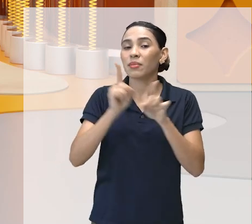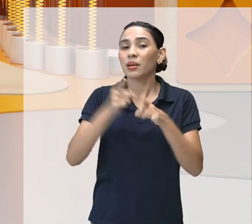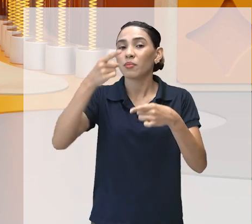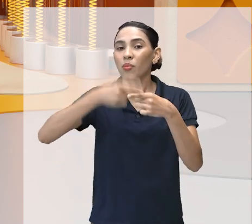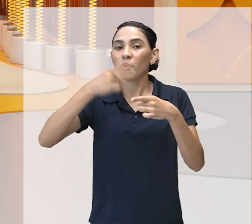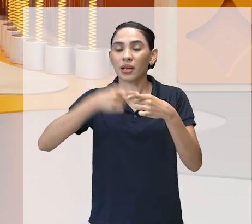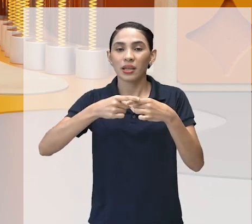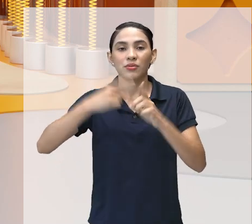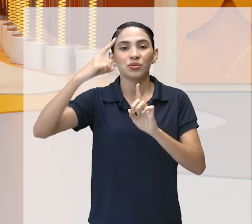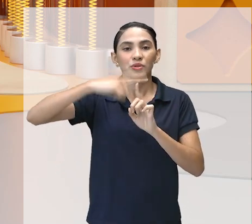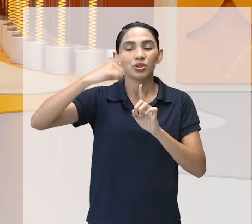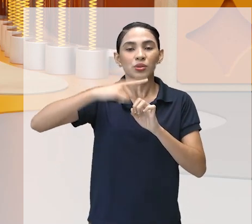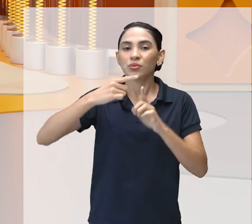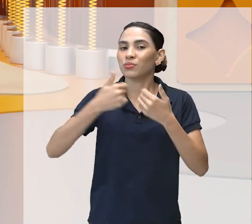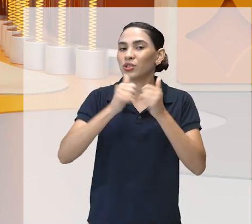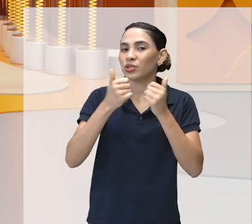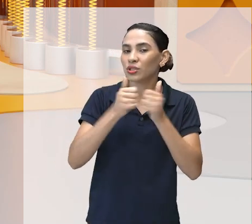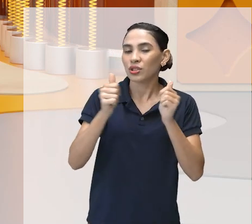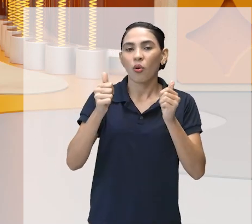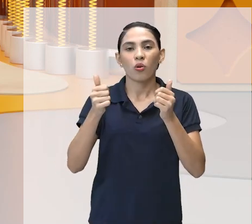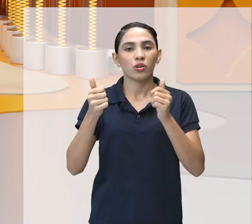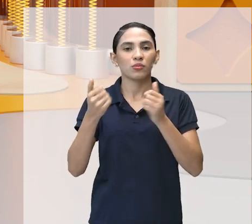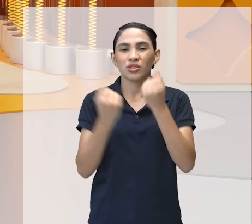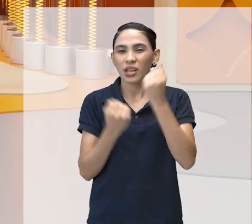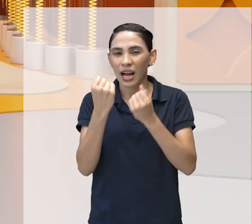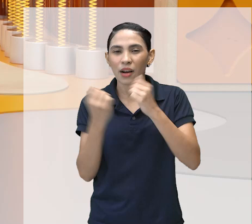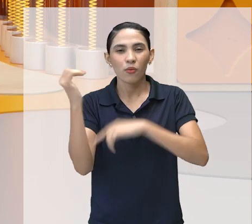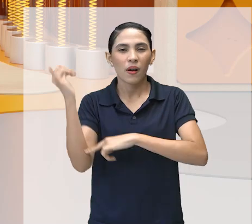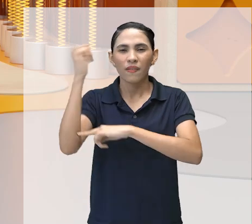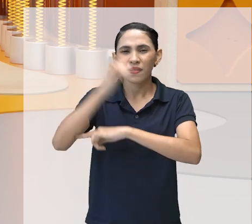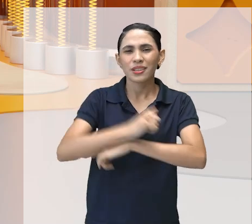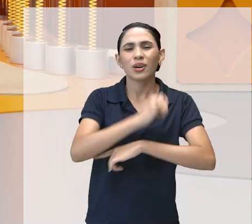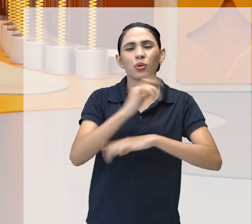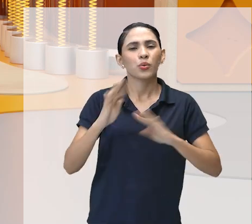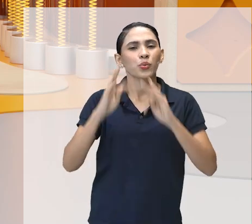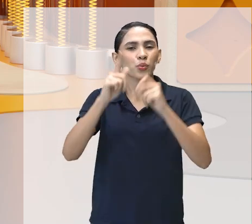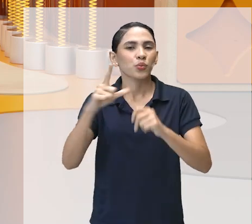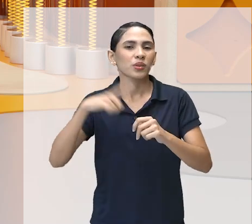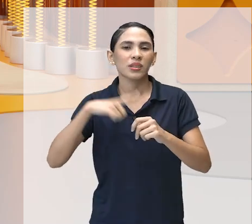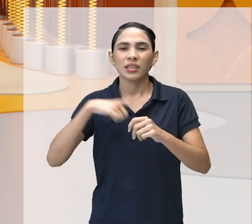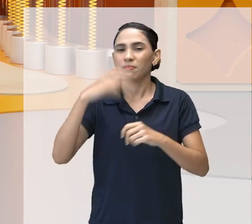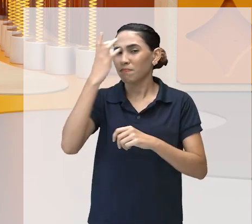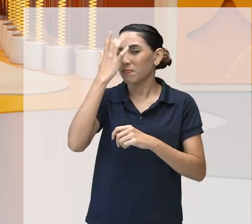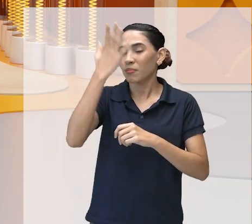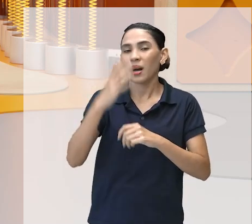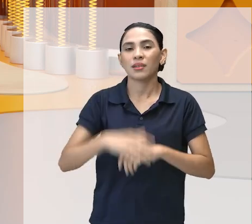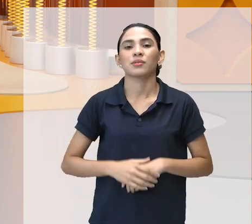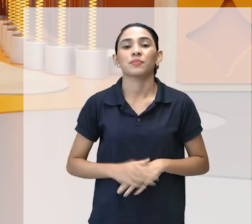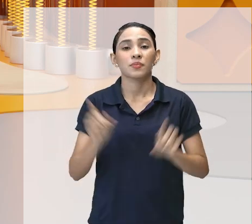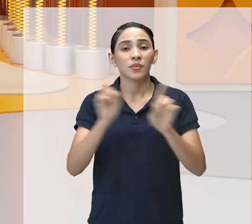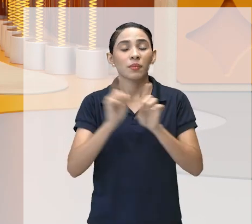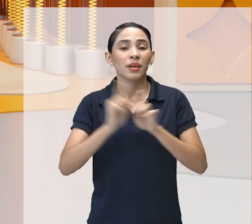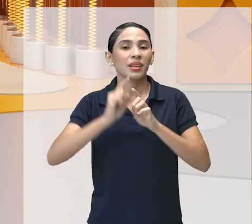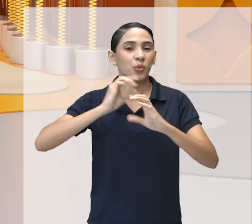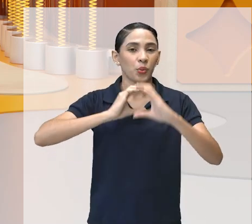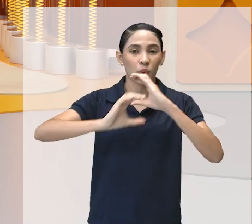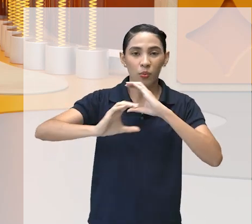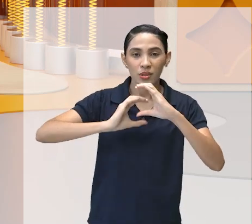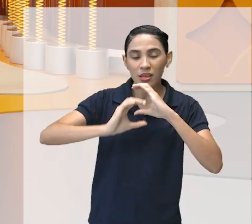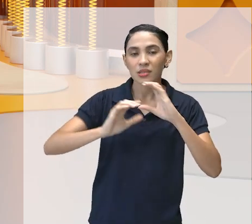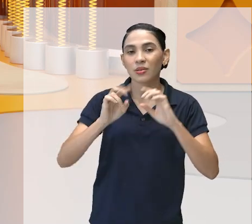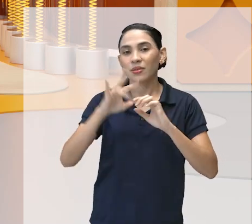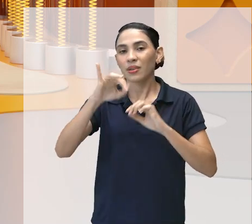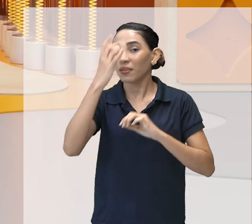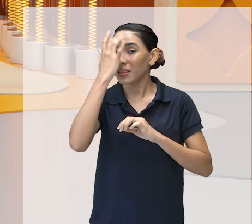conta dos meios de transporte, que hoje em dia tudo é facilitado. Os meios de transporte, os meios de comunicação